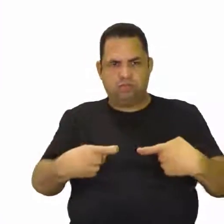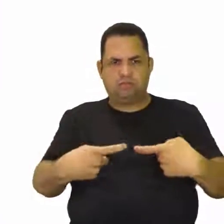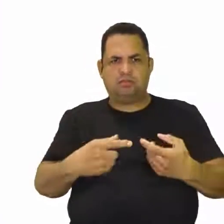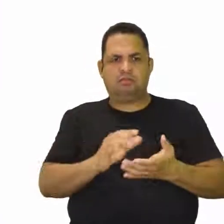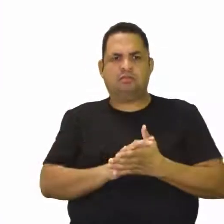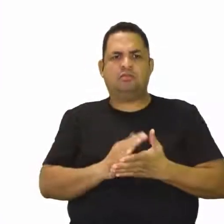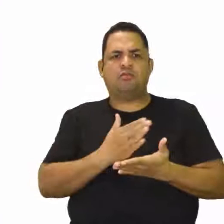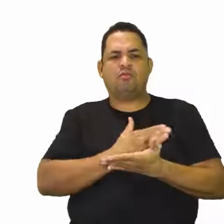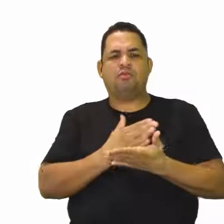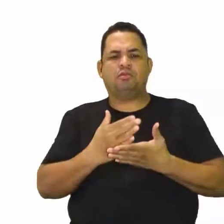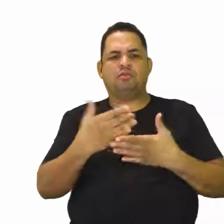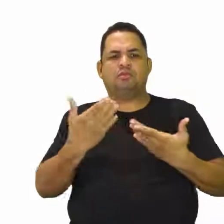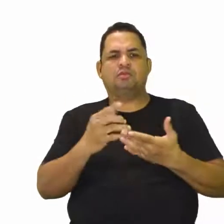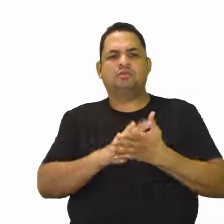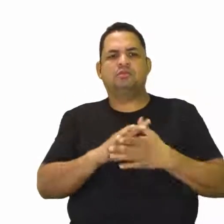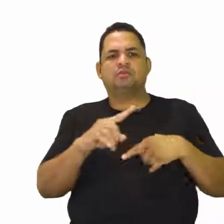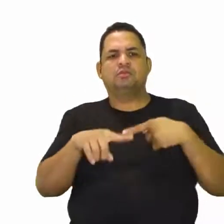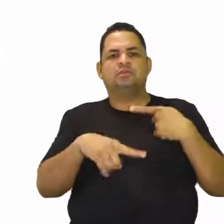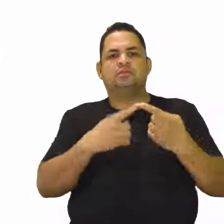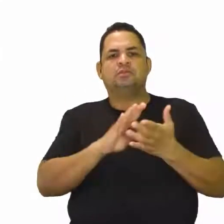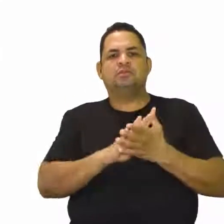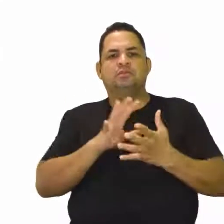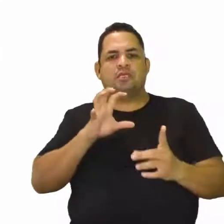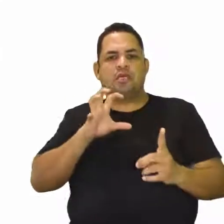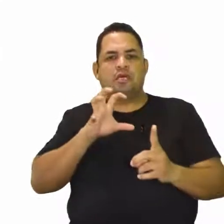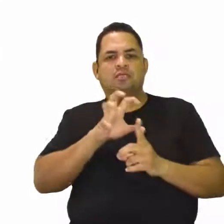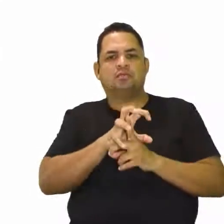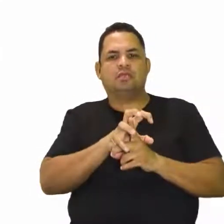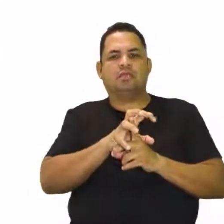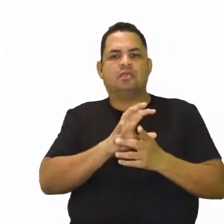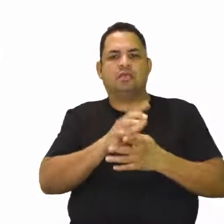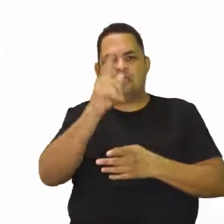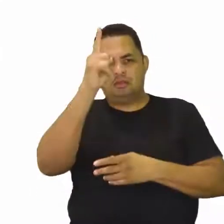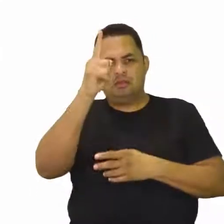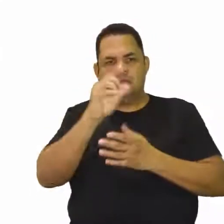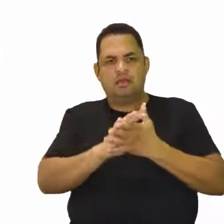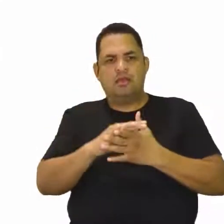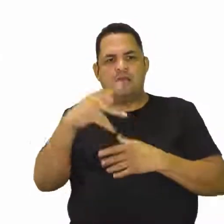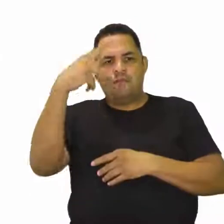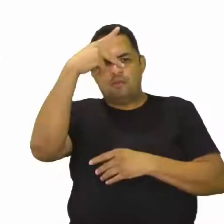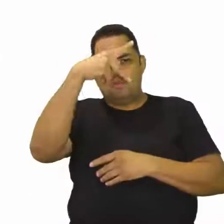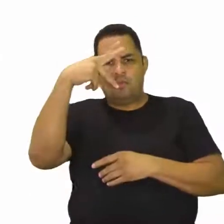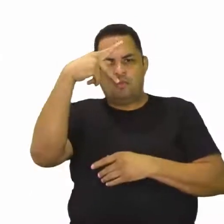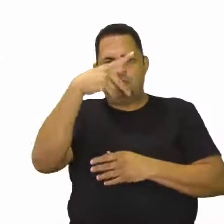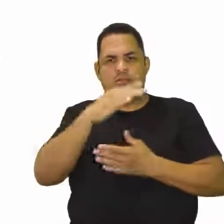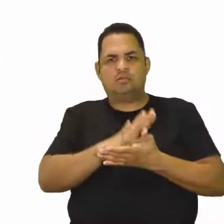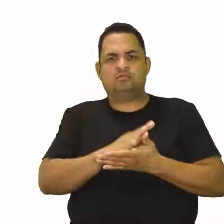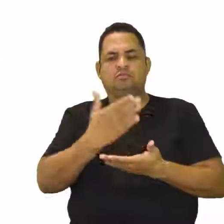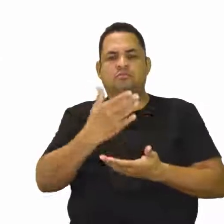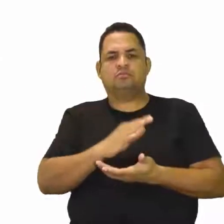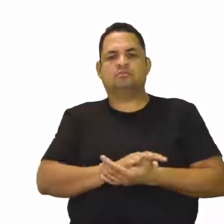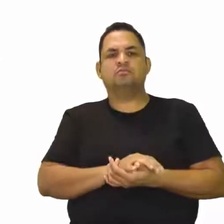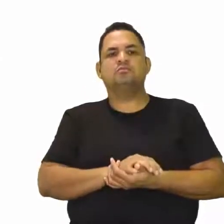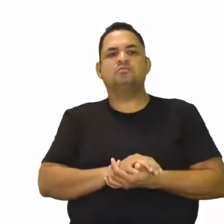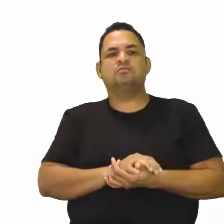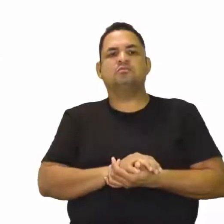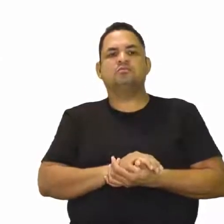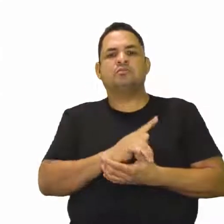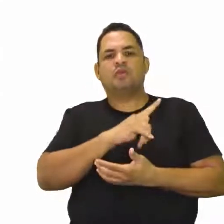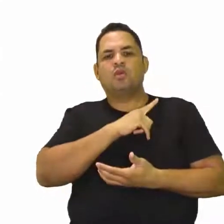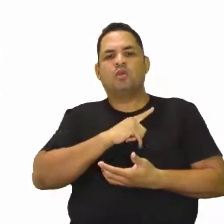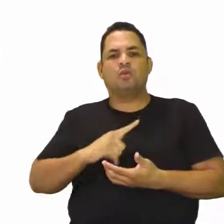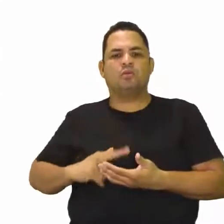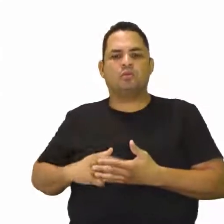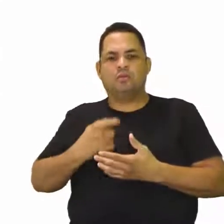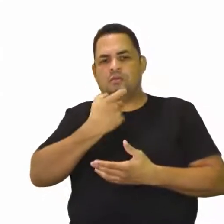a guerra. 2 dias depois do ataque alemão à Polônia, viu? Que foi a Alemanha que invade a Polônia. Os governos